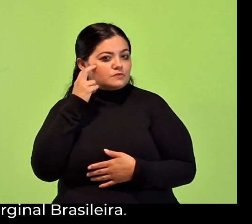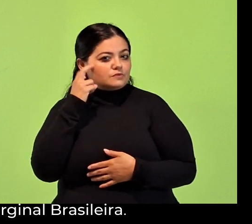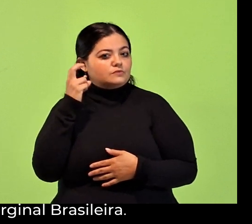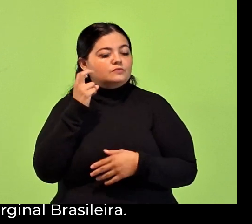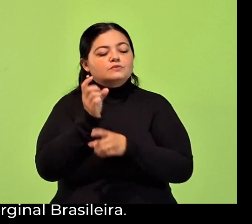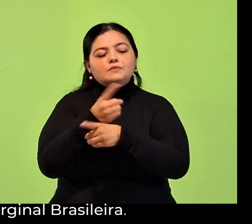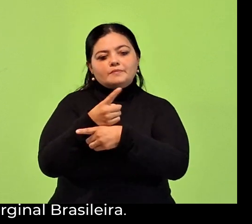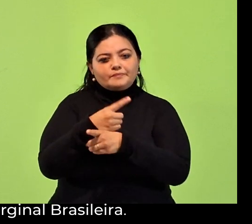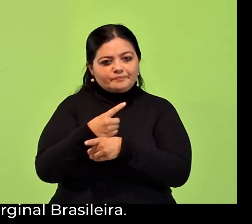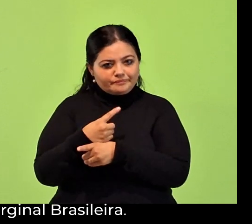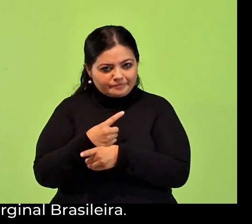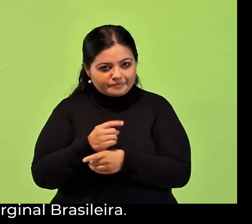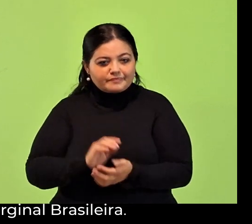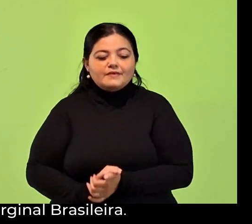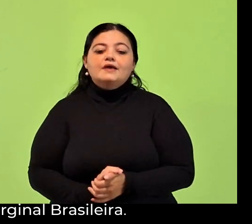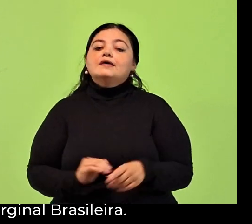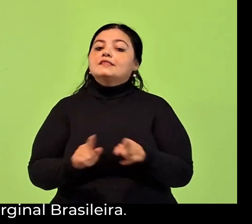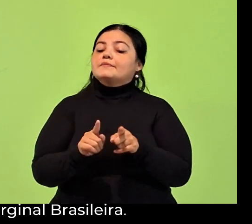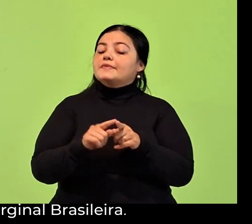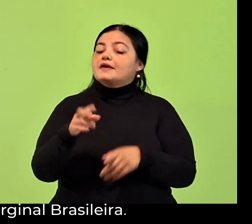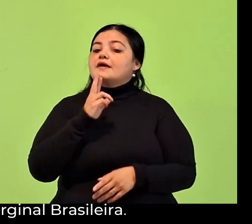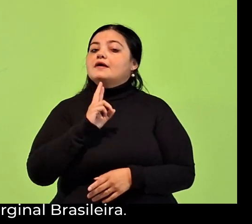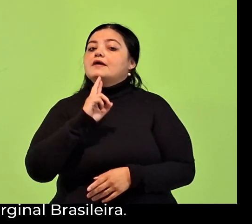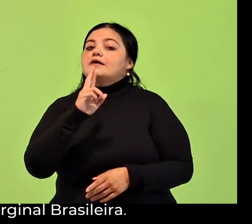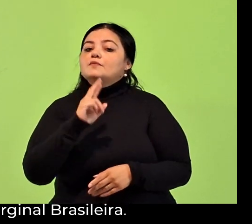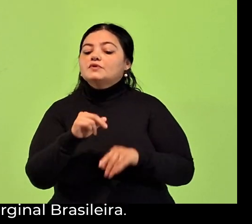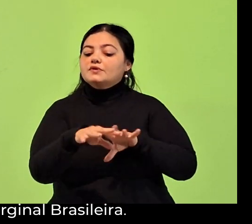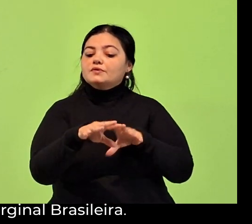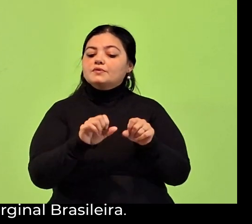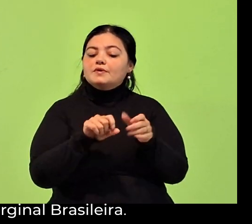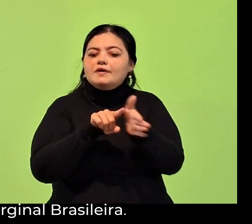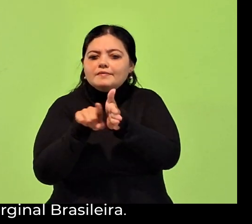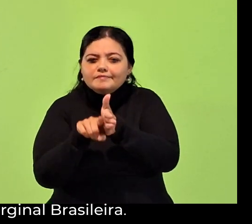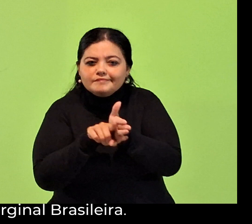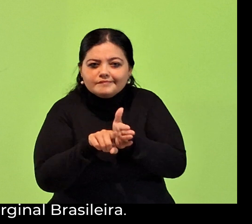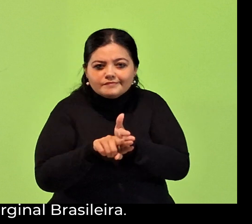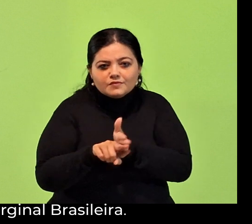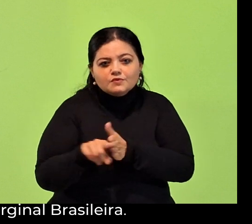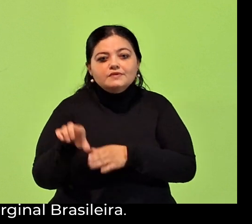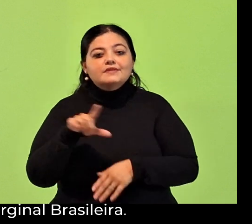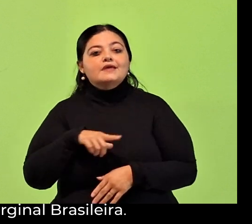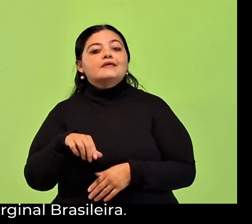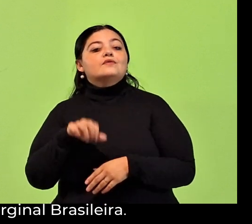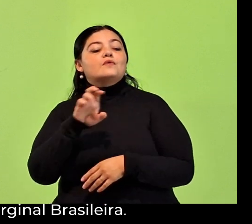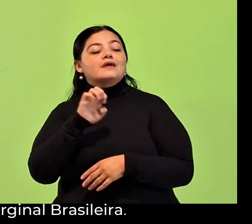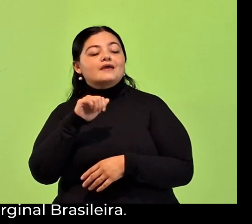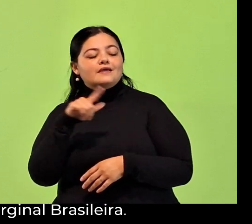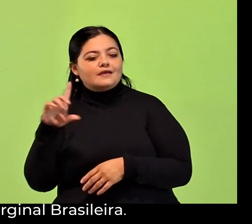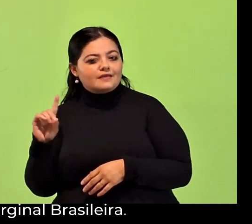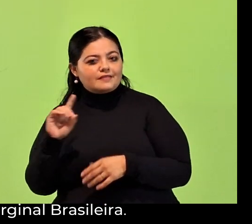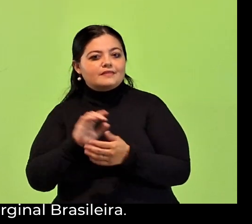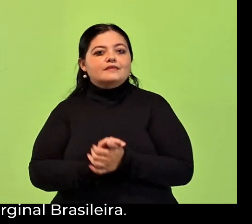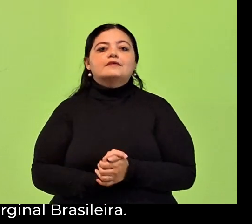do certificado é condicionada a responder o formulário de conclusão que se encontra na plataforma EAD do Núcleo